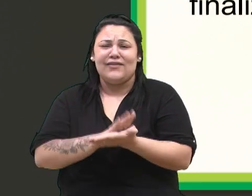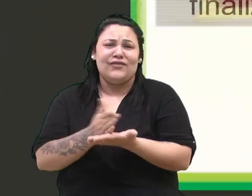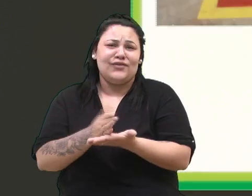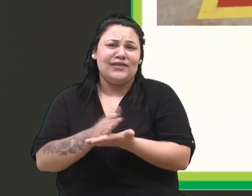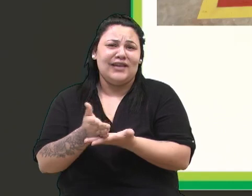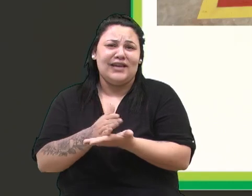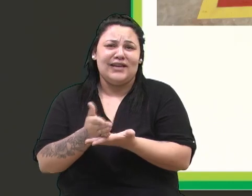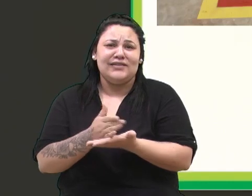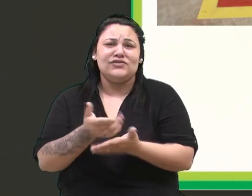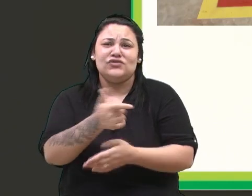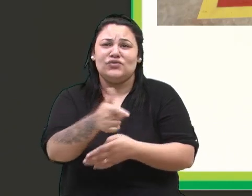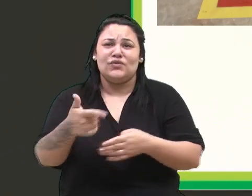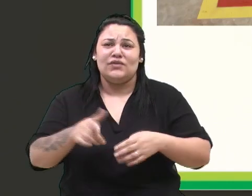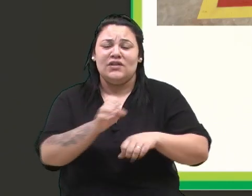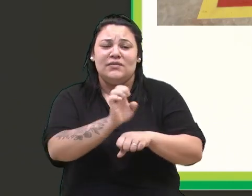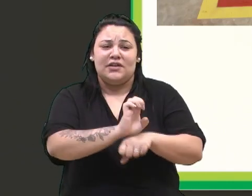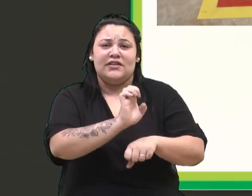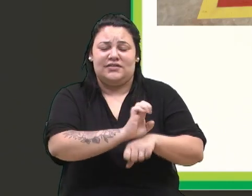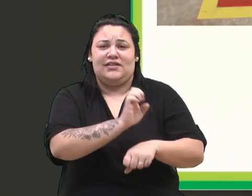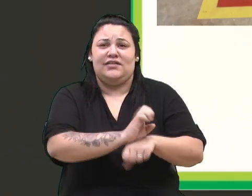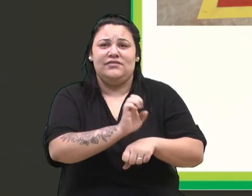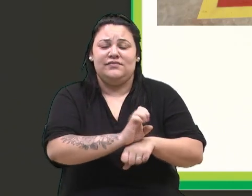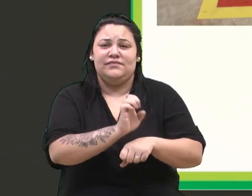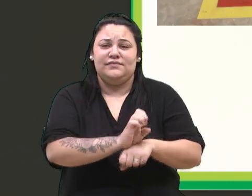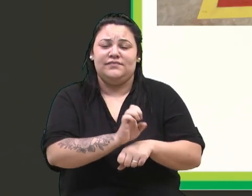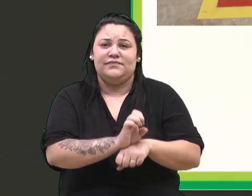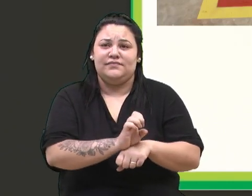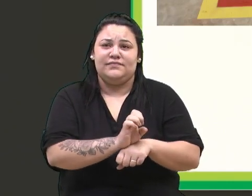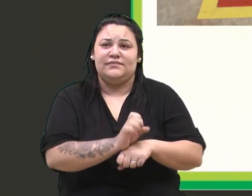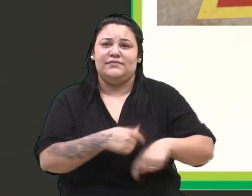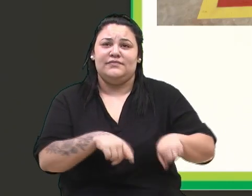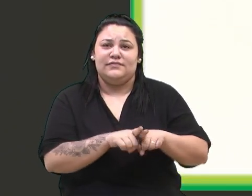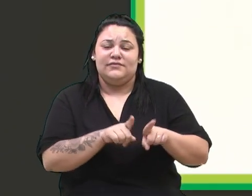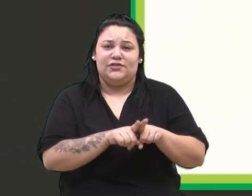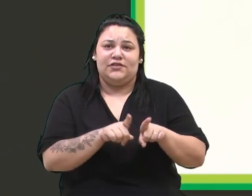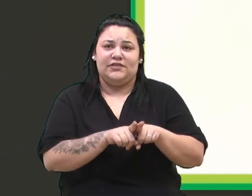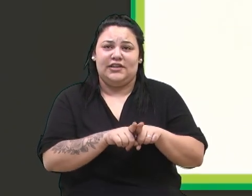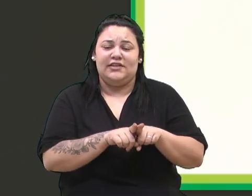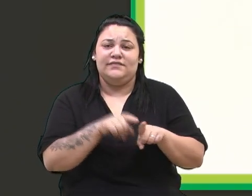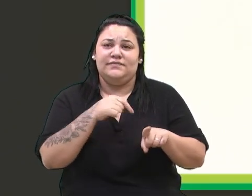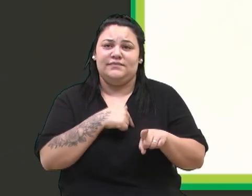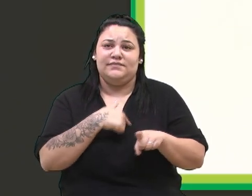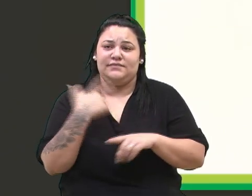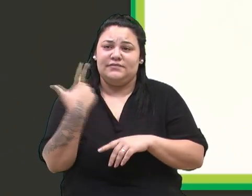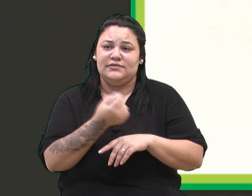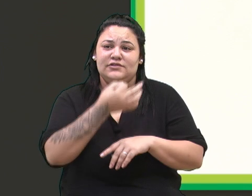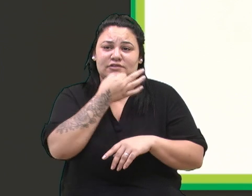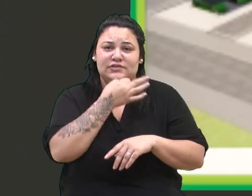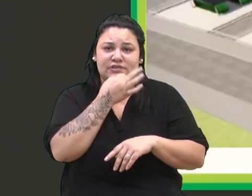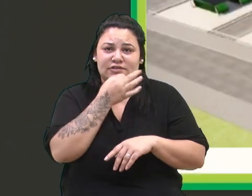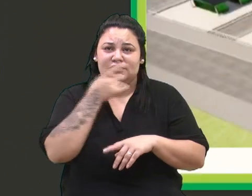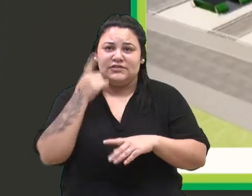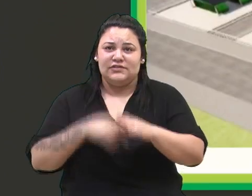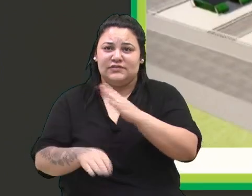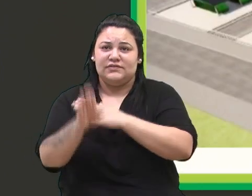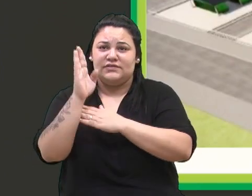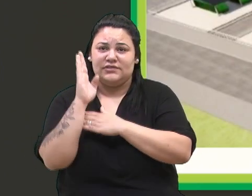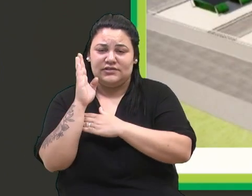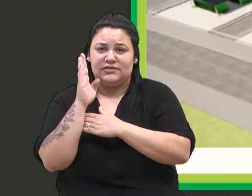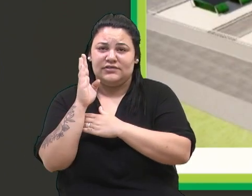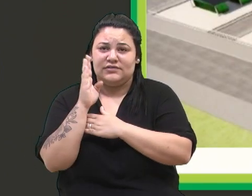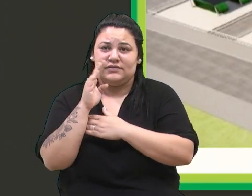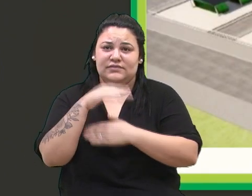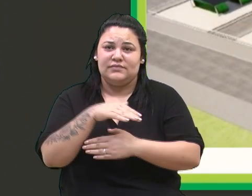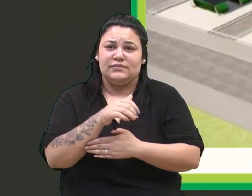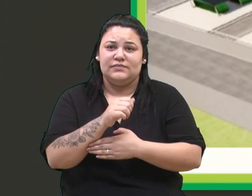outros estados, inclusive. Nós temos produtos que saem do Ceasa de Caxias, que vai para o Mato Grosso, que vai para Salvador,